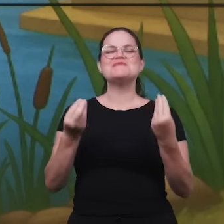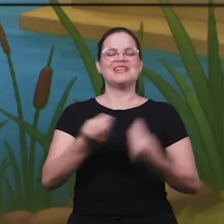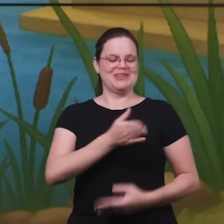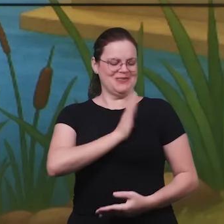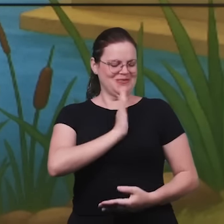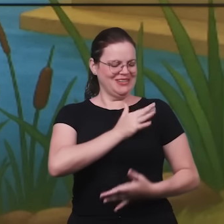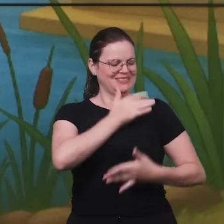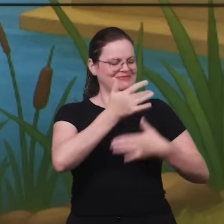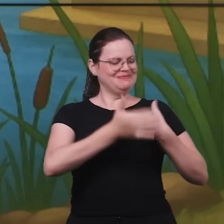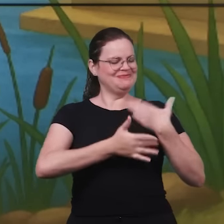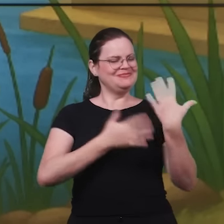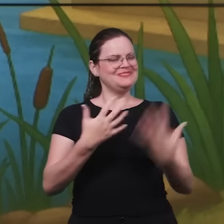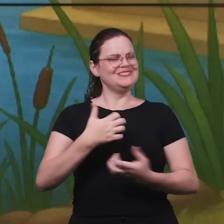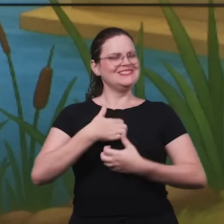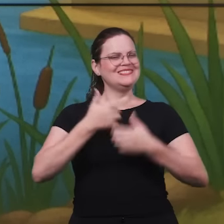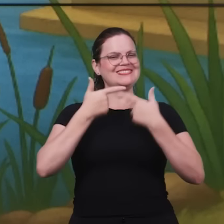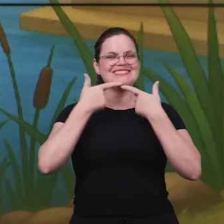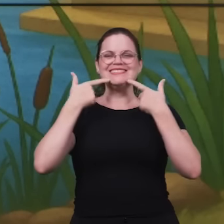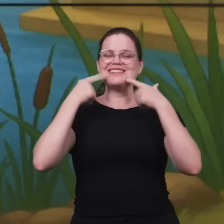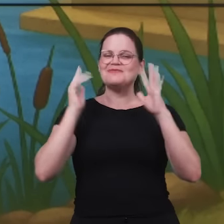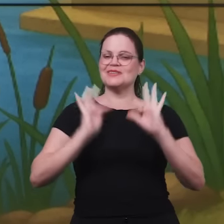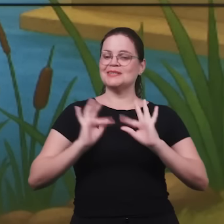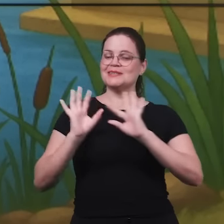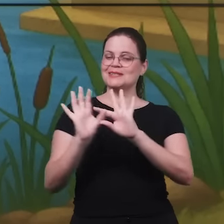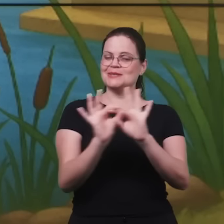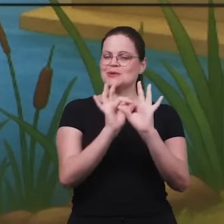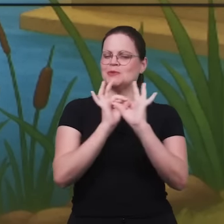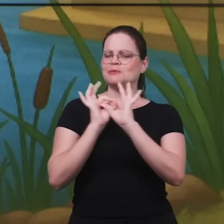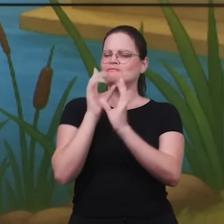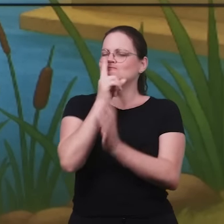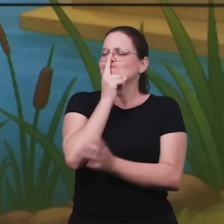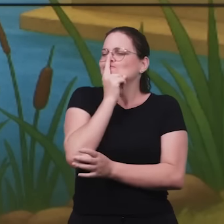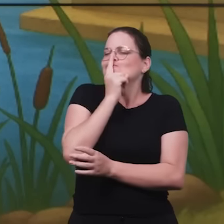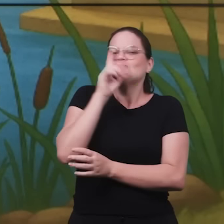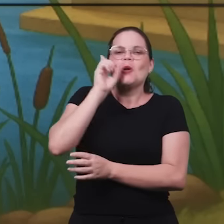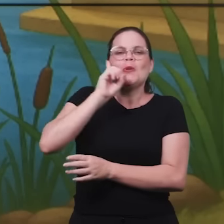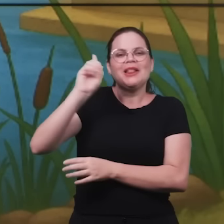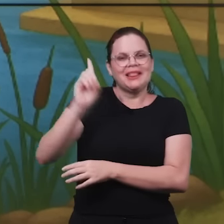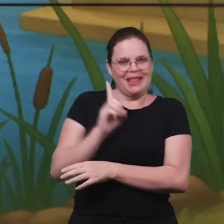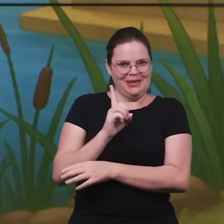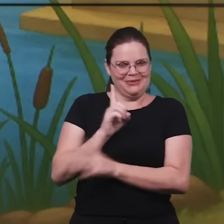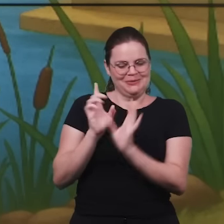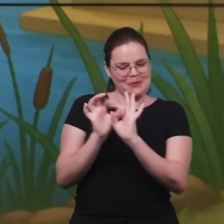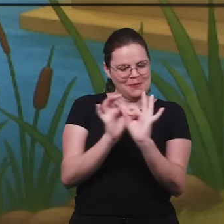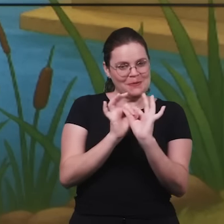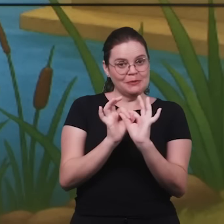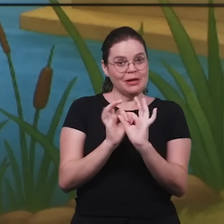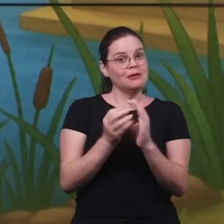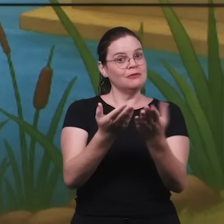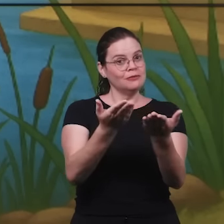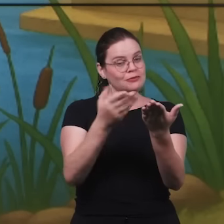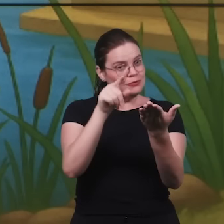coração, para estarmos em comunhão bem pertinho do Senhor. Convido